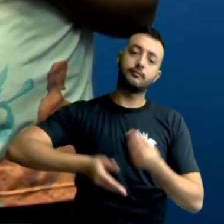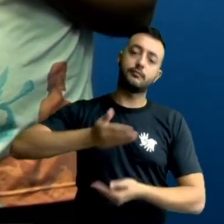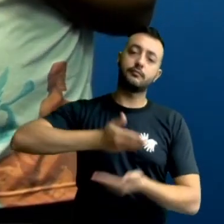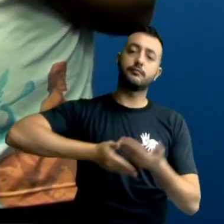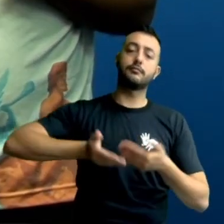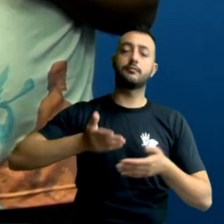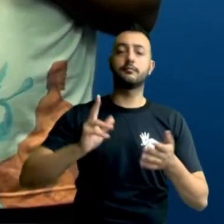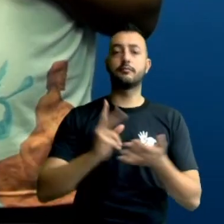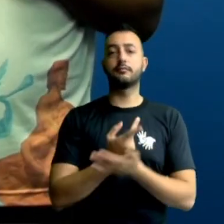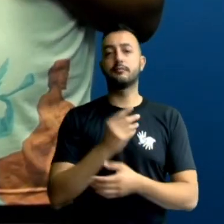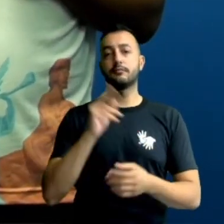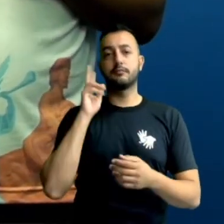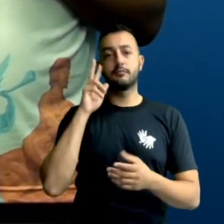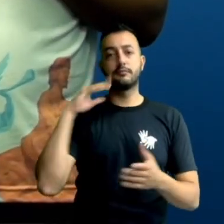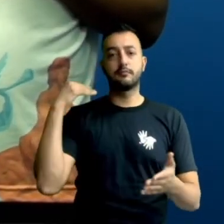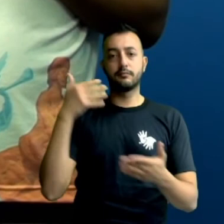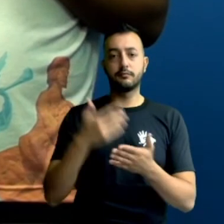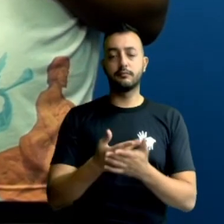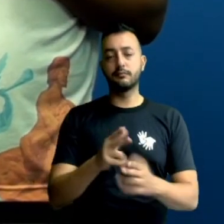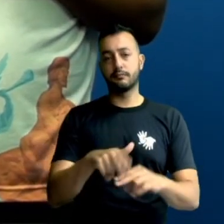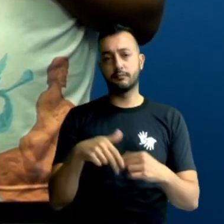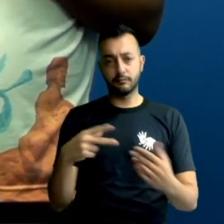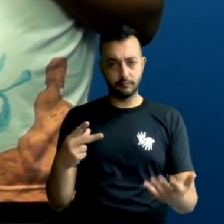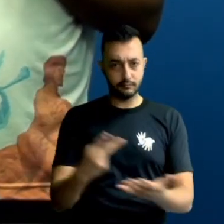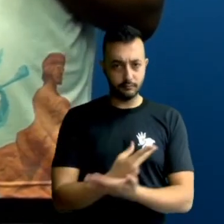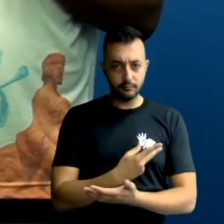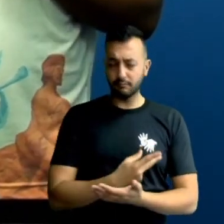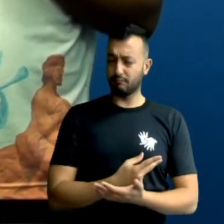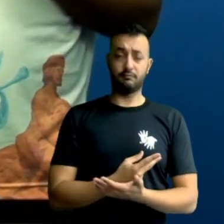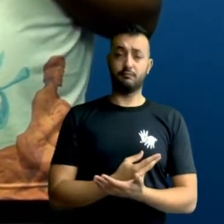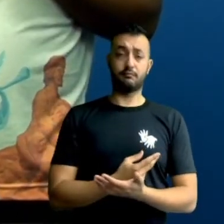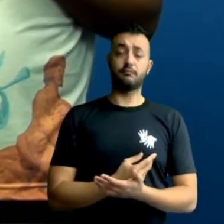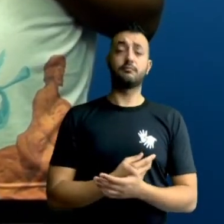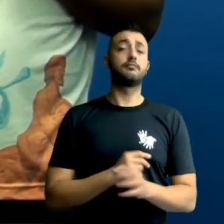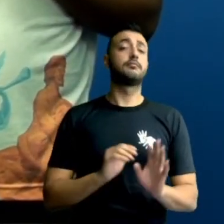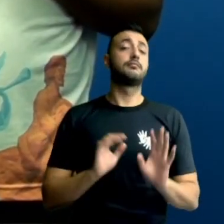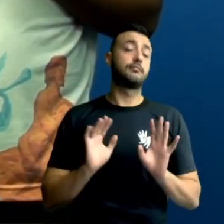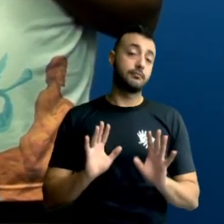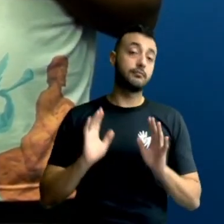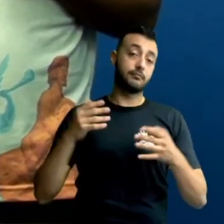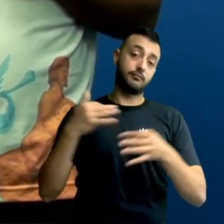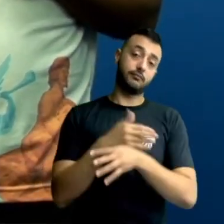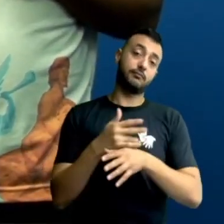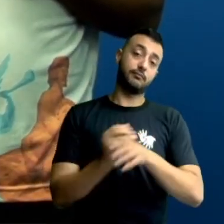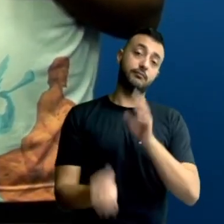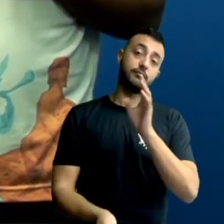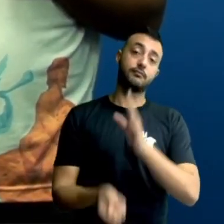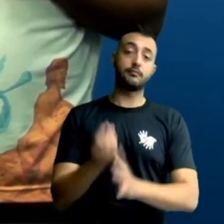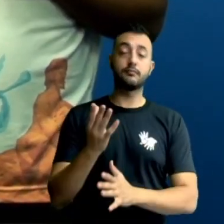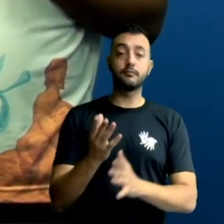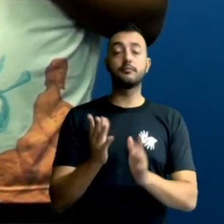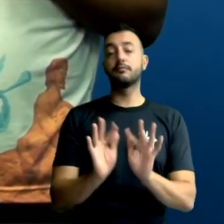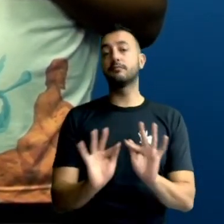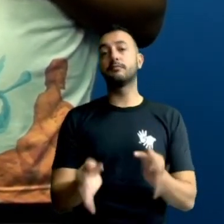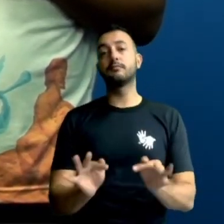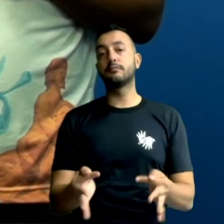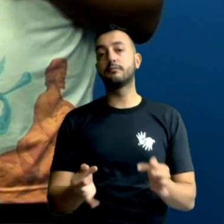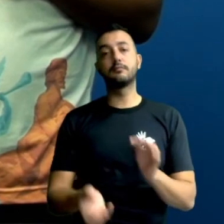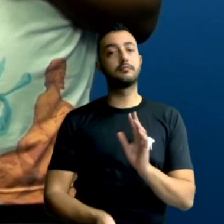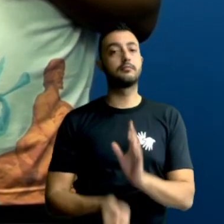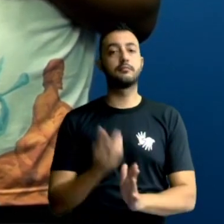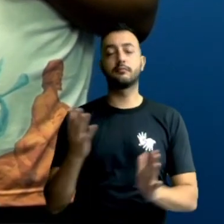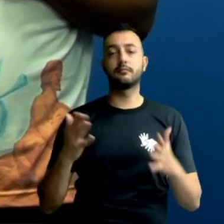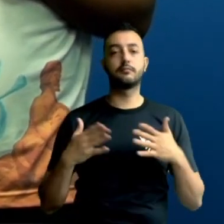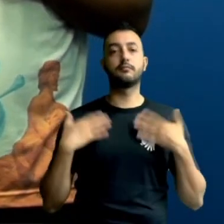um acaso. Então, a gente tem que estar sempre pensando que as cidades, quando elas surgem, elas não surgem